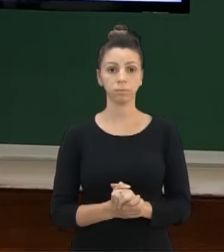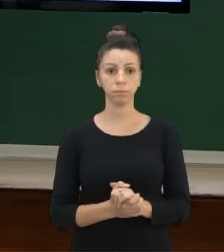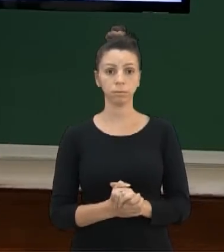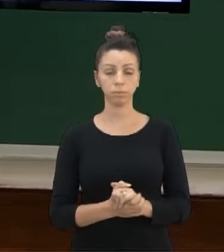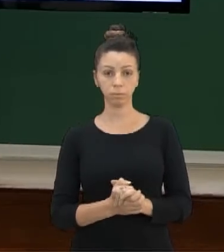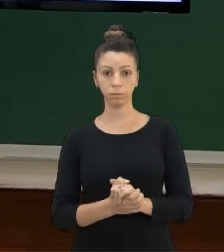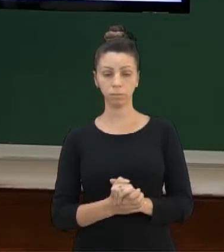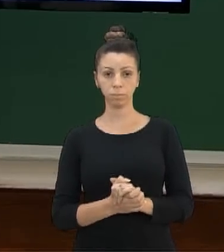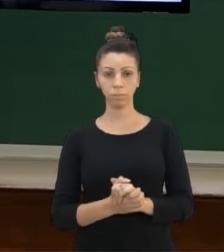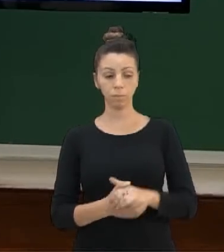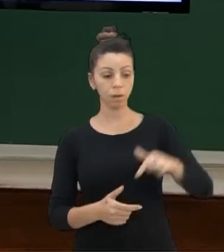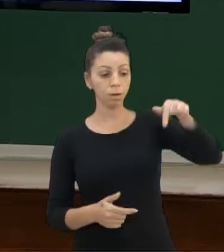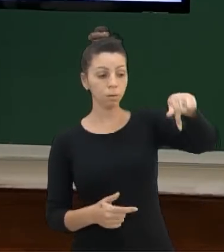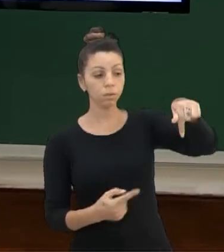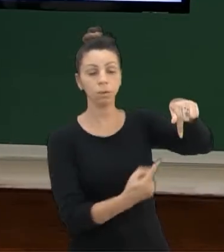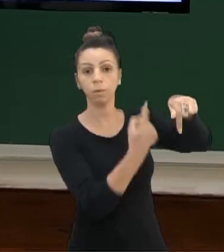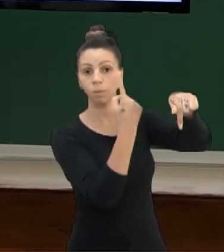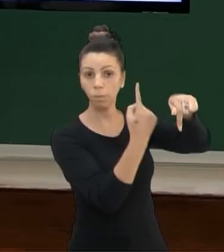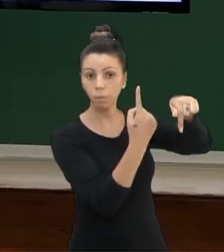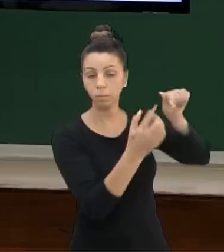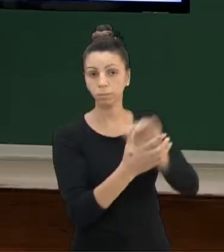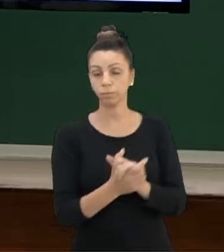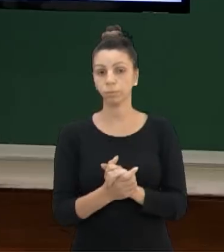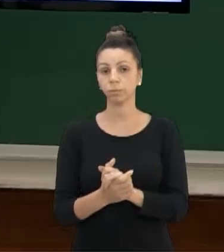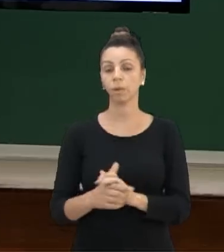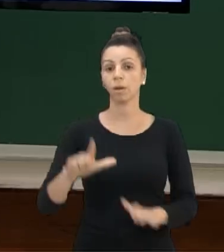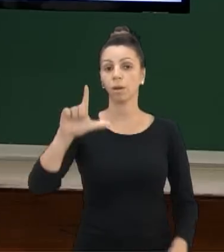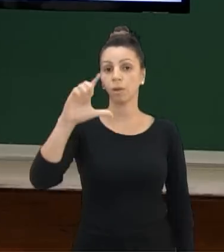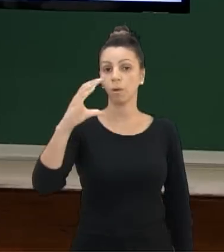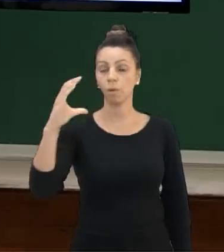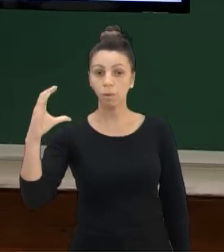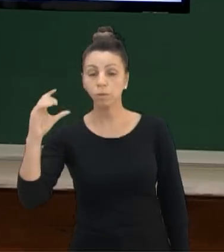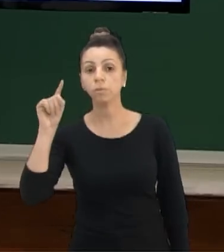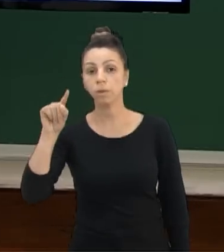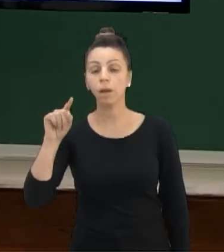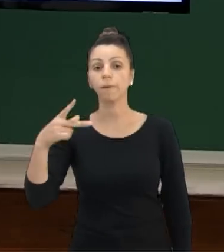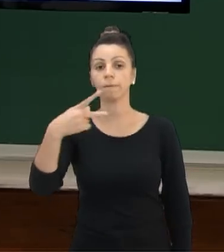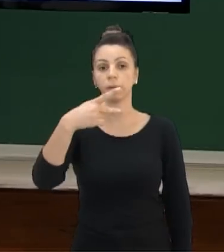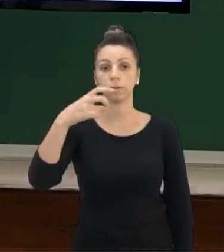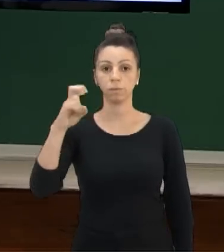o quarteirão é 1 hectare, o lote colonial é 25 hectares.